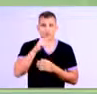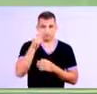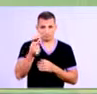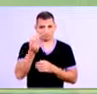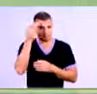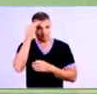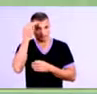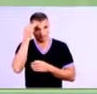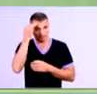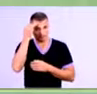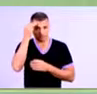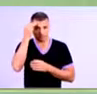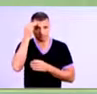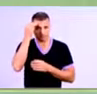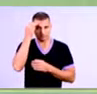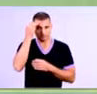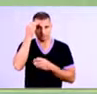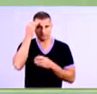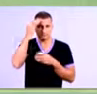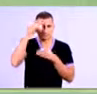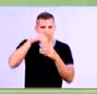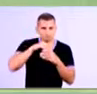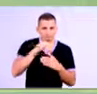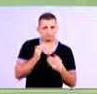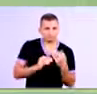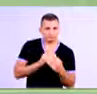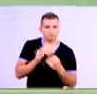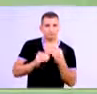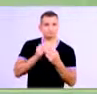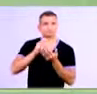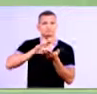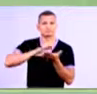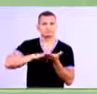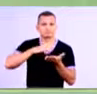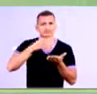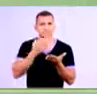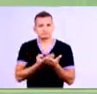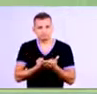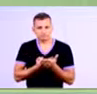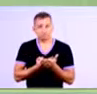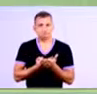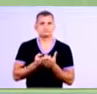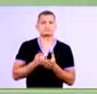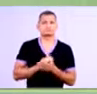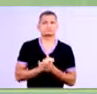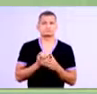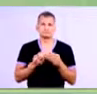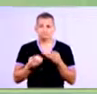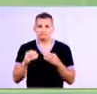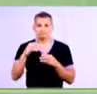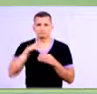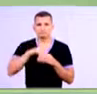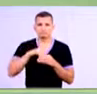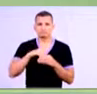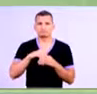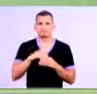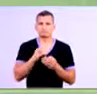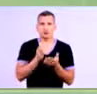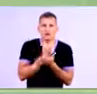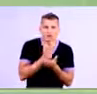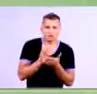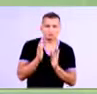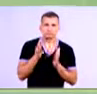memória através de processos de interpretação, de integração dessas características ao que nós já